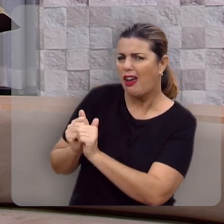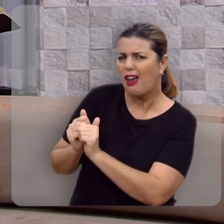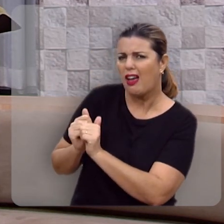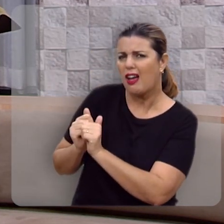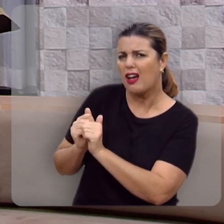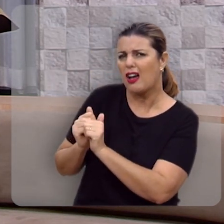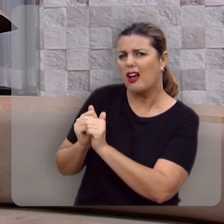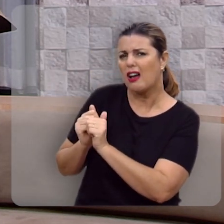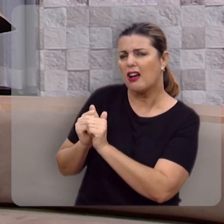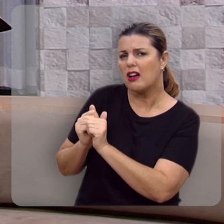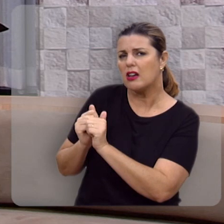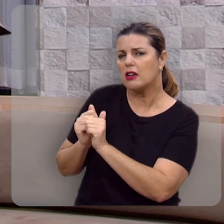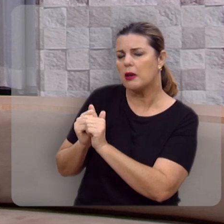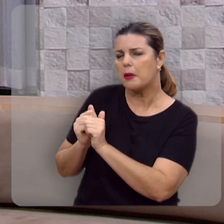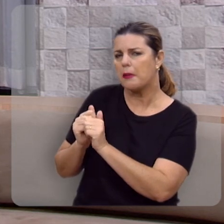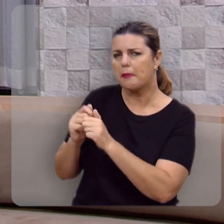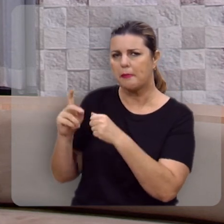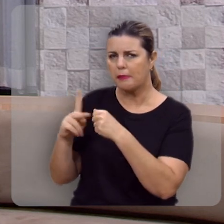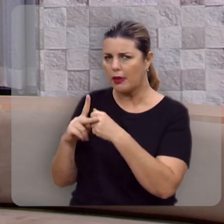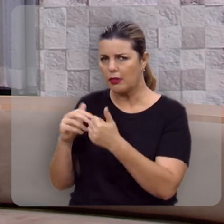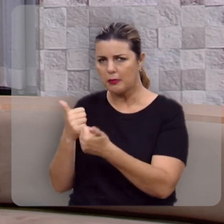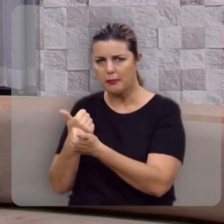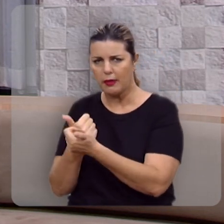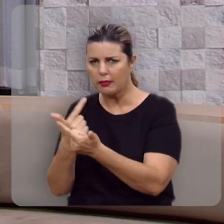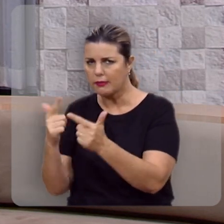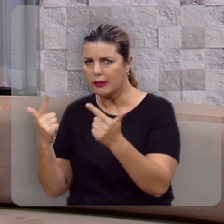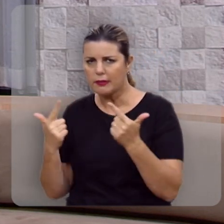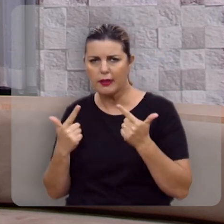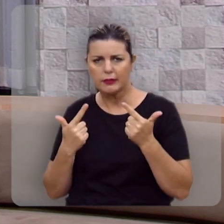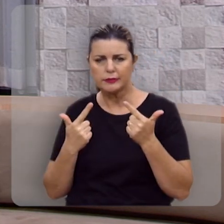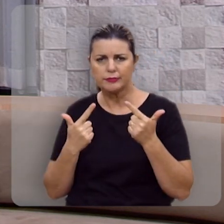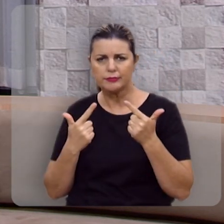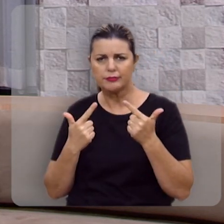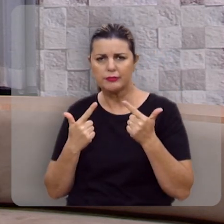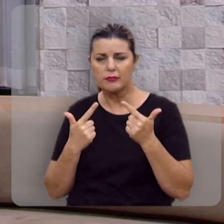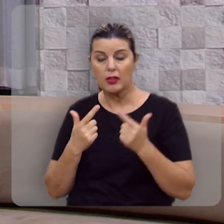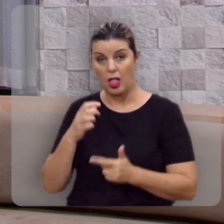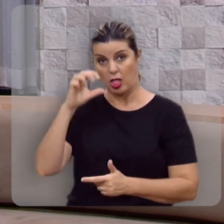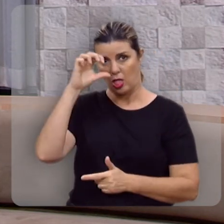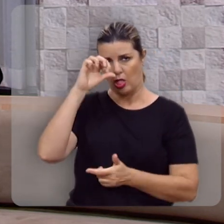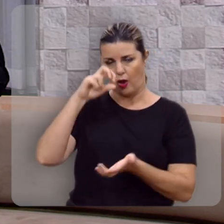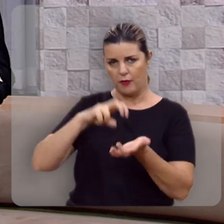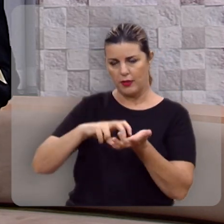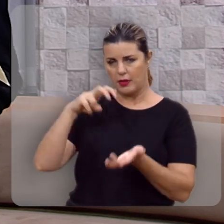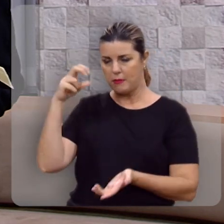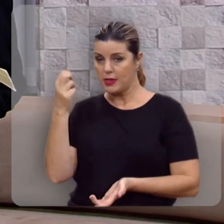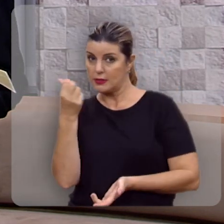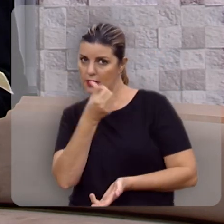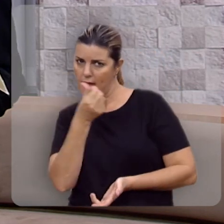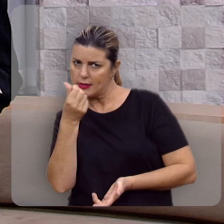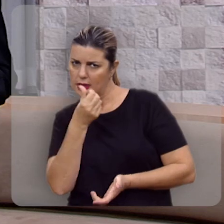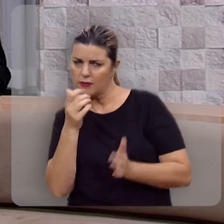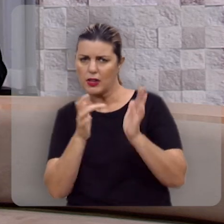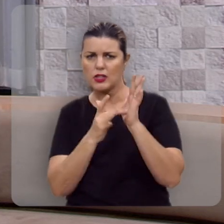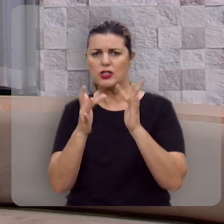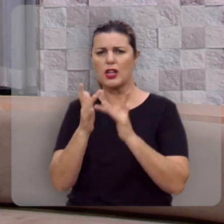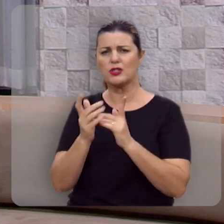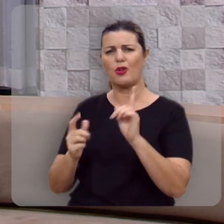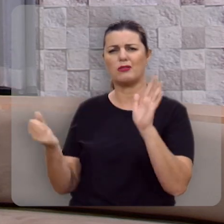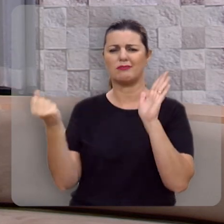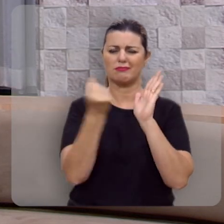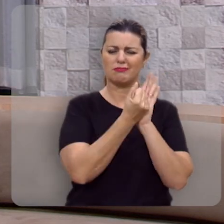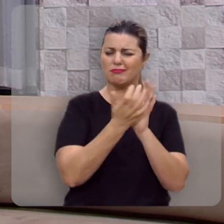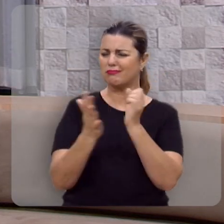de Jerusalém, e Pedro não está lá. Às 9 horas da manhã daquela sexta-feira, Jesus